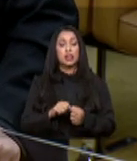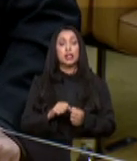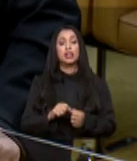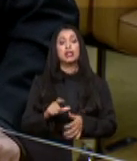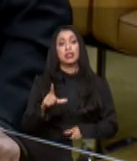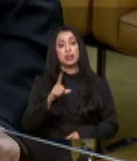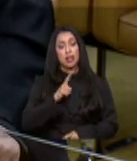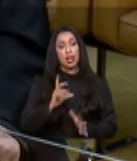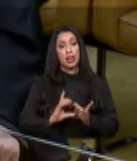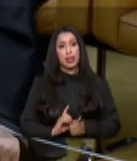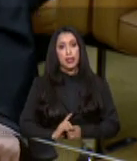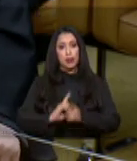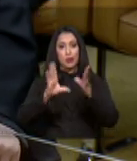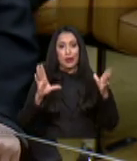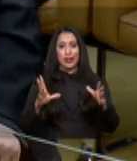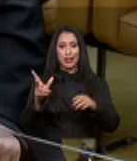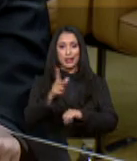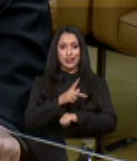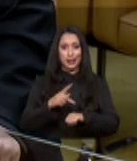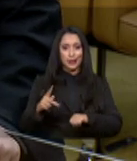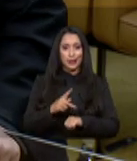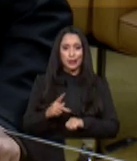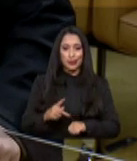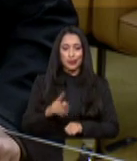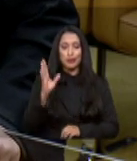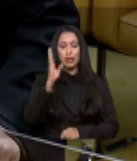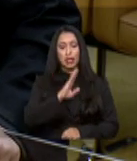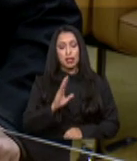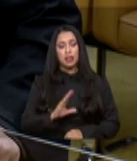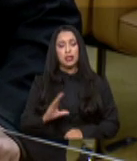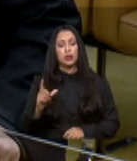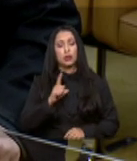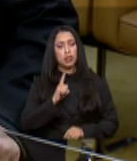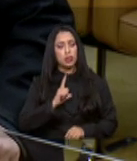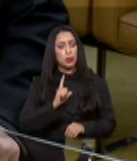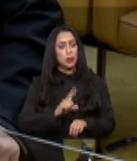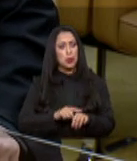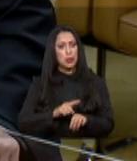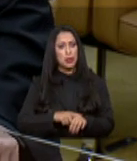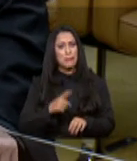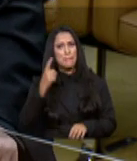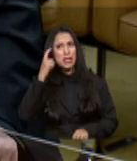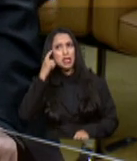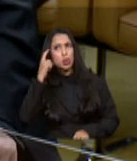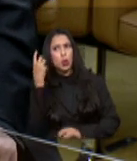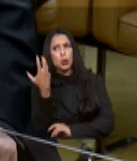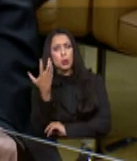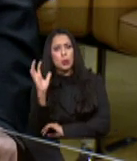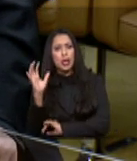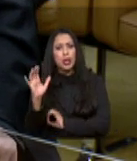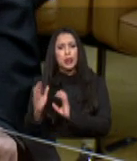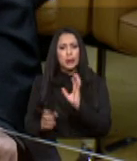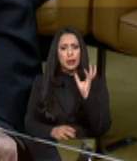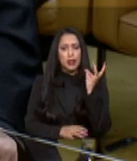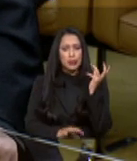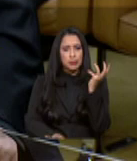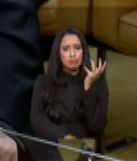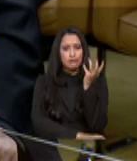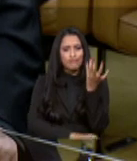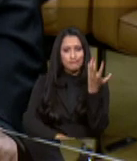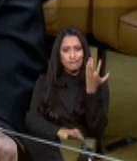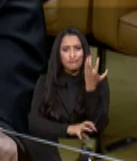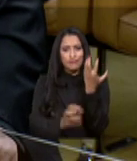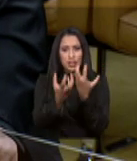país, que tinha obrigações imediatas, quando pensou no meio ambiente, fez questão de usar a